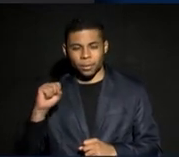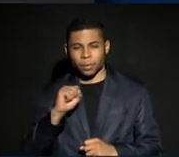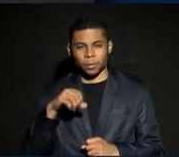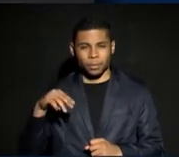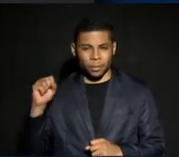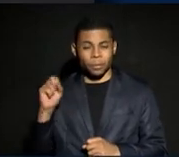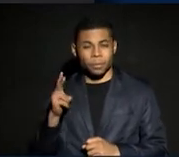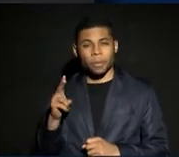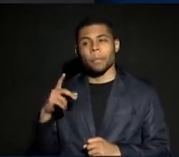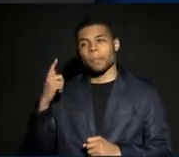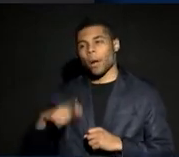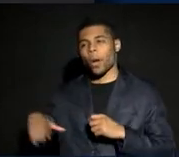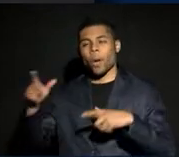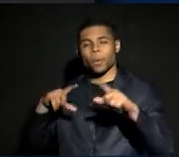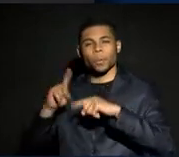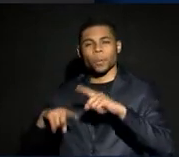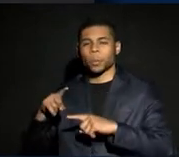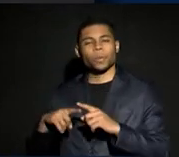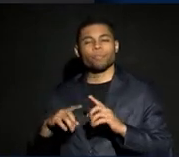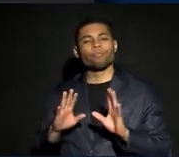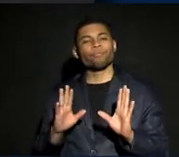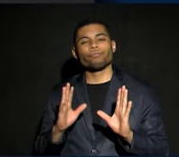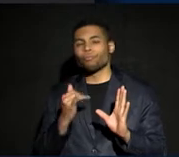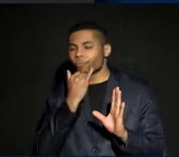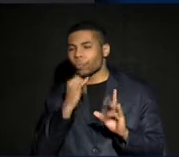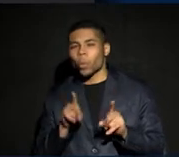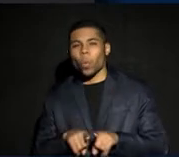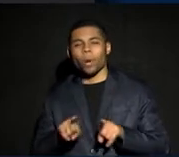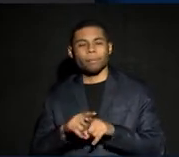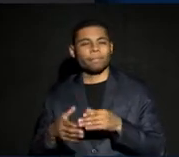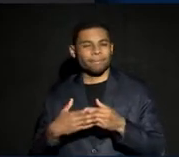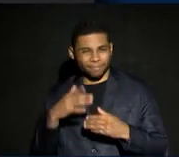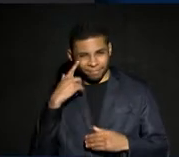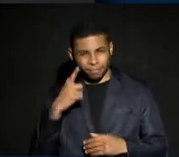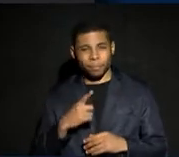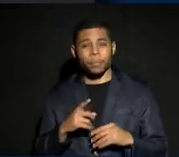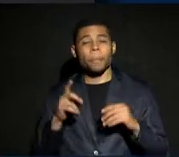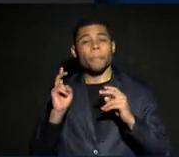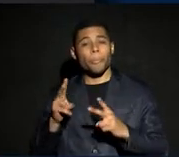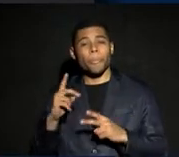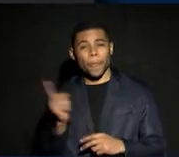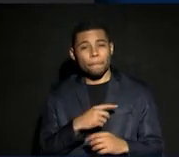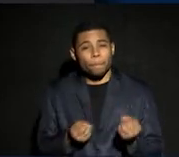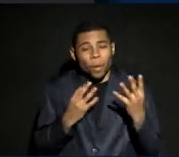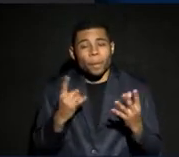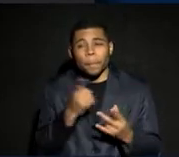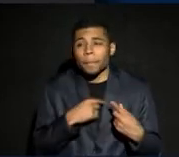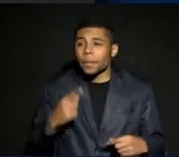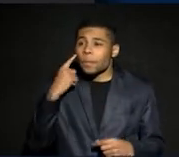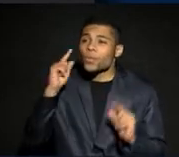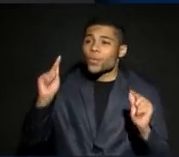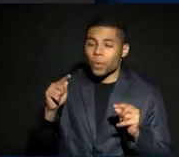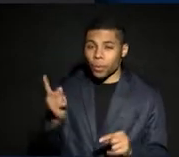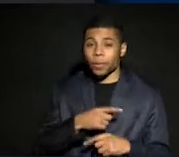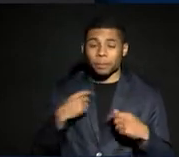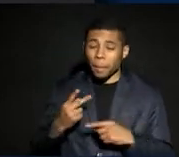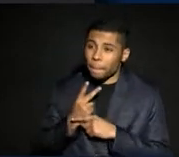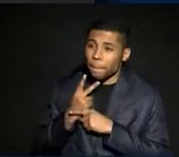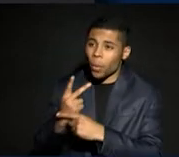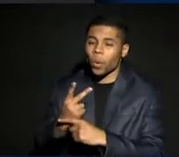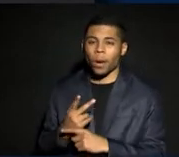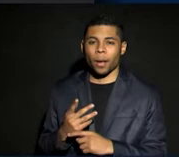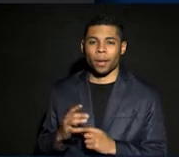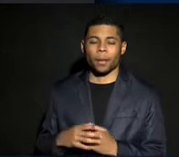inclusive da cesta básica. Nós não vamos reindustrializar esse estado se a gente não procurar